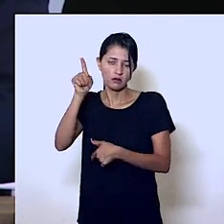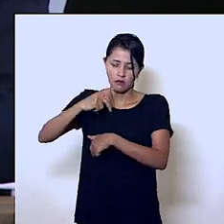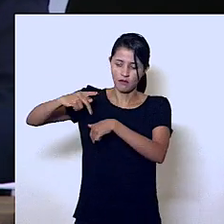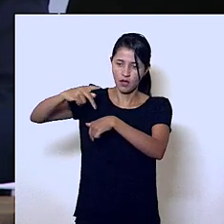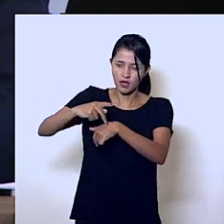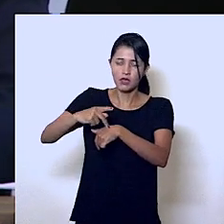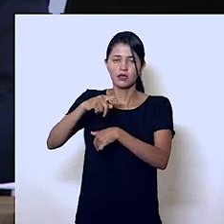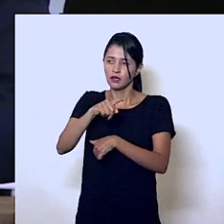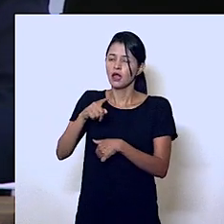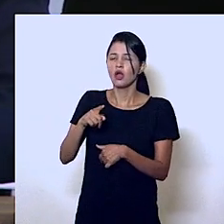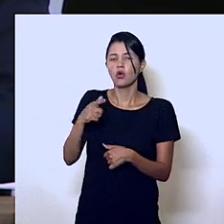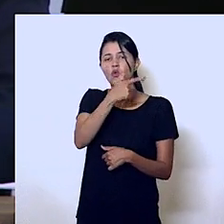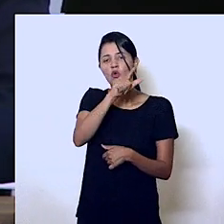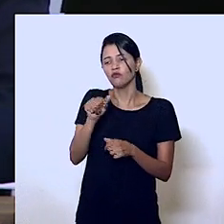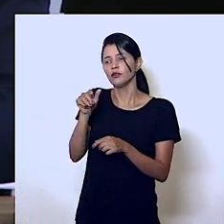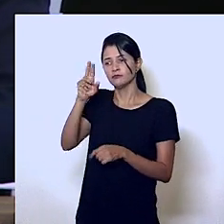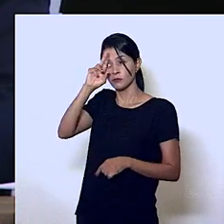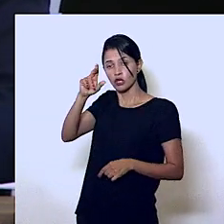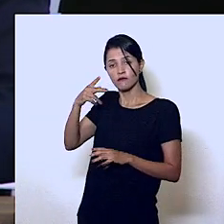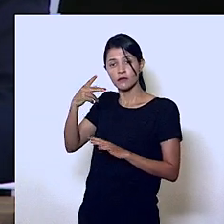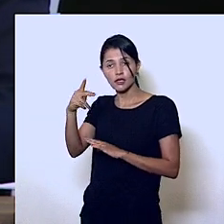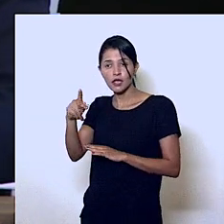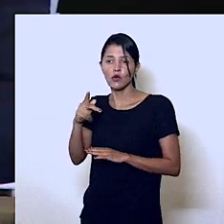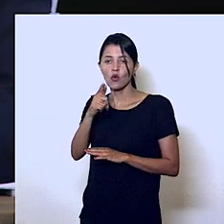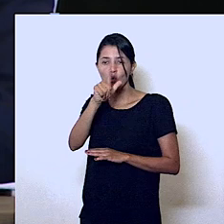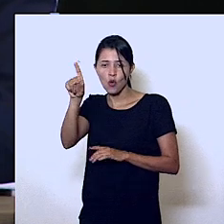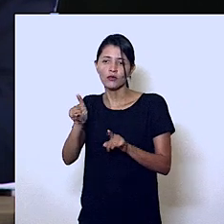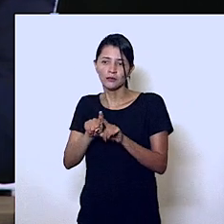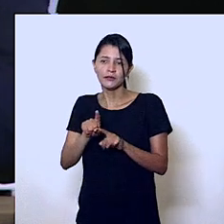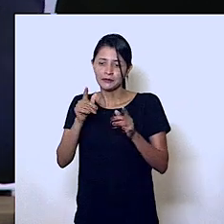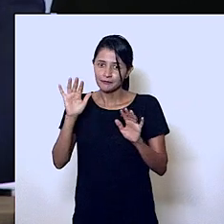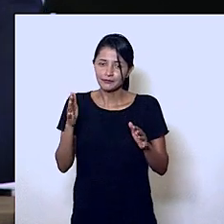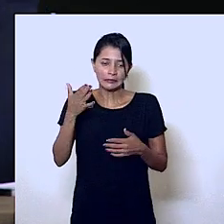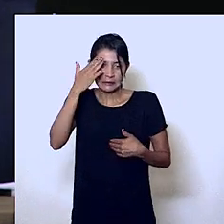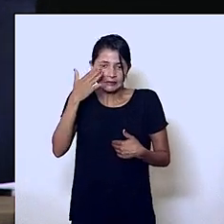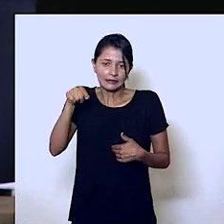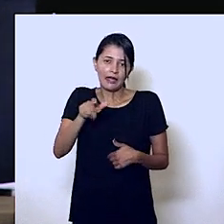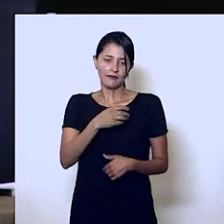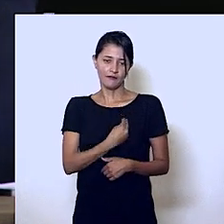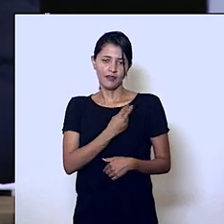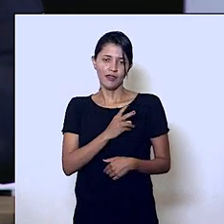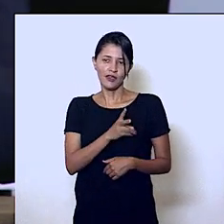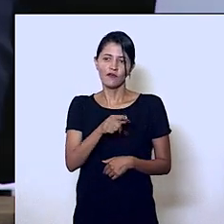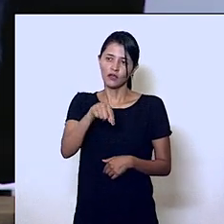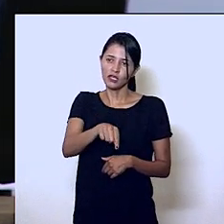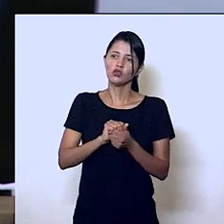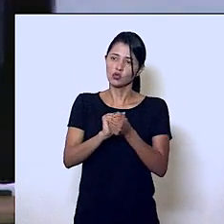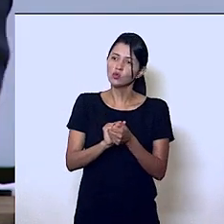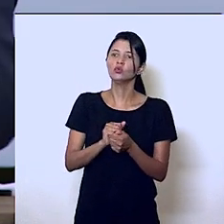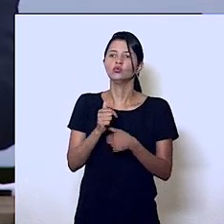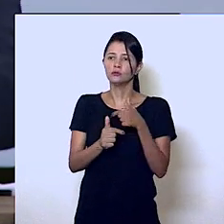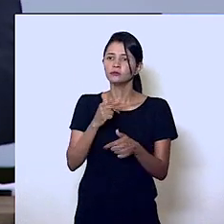gabinete também, outro grande mestre, infelizmente vivo entre nós aqui, muito ativo lá com a sua consultoria, na Fundação da Indústria do Estado de São